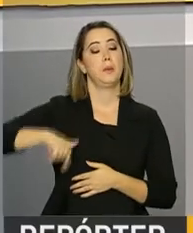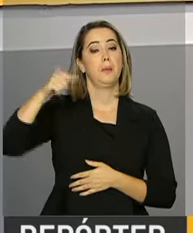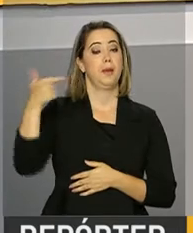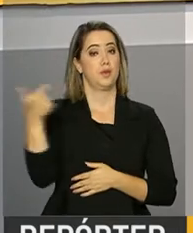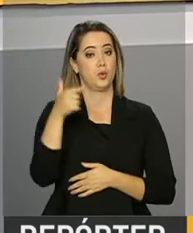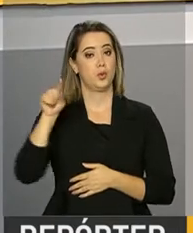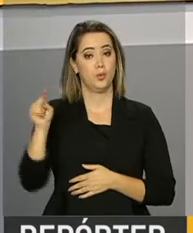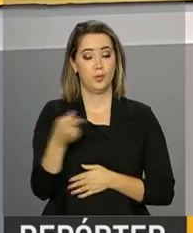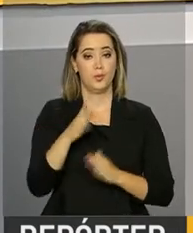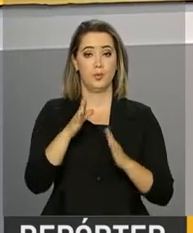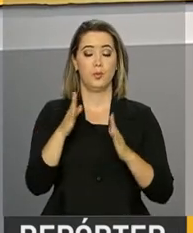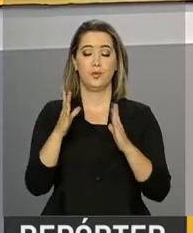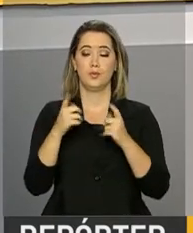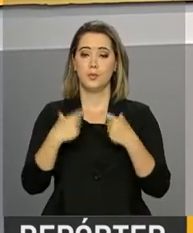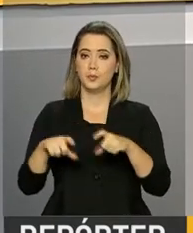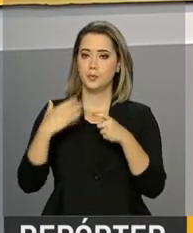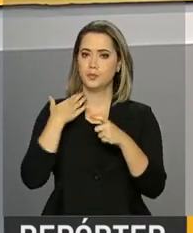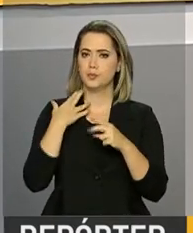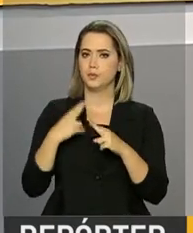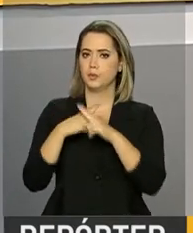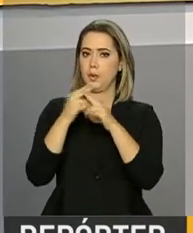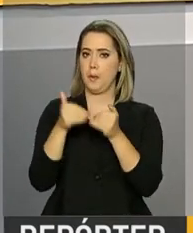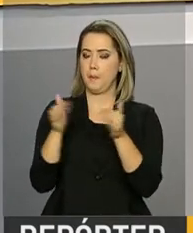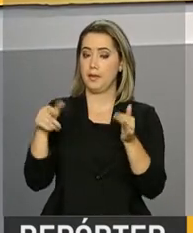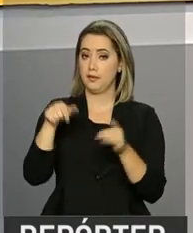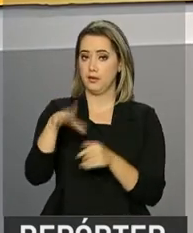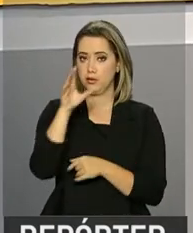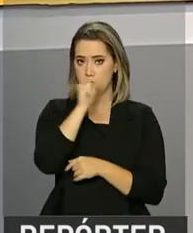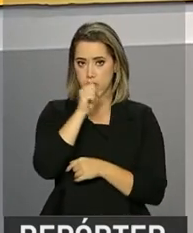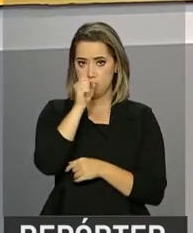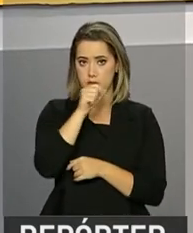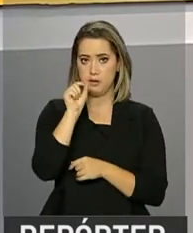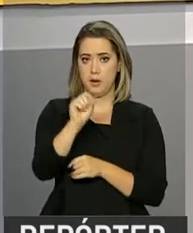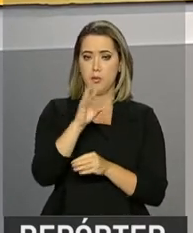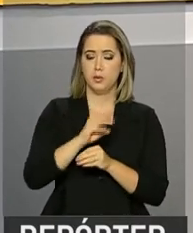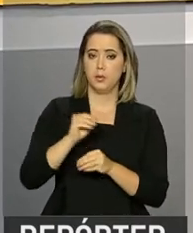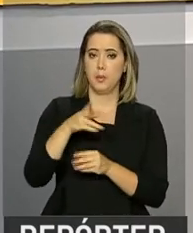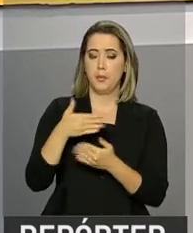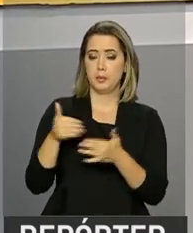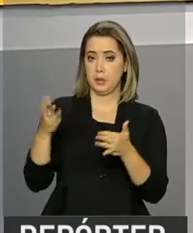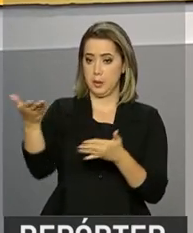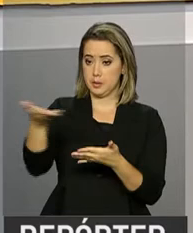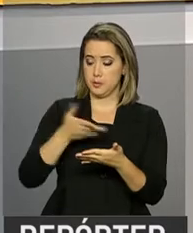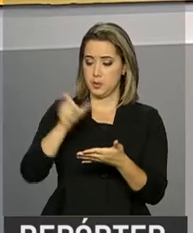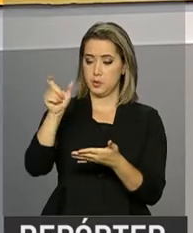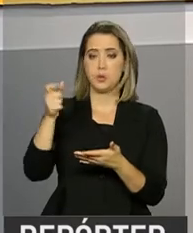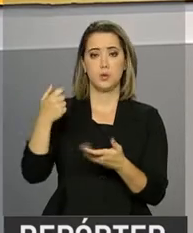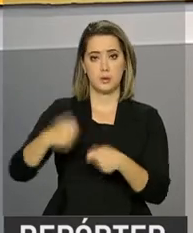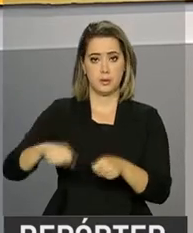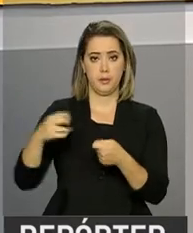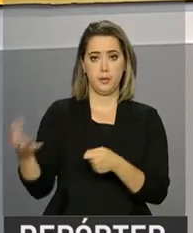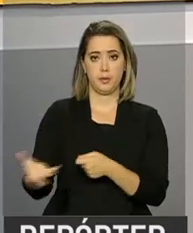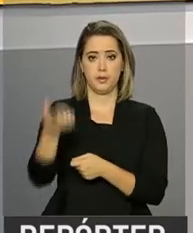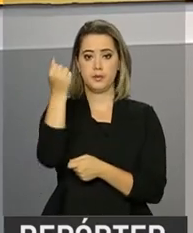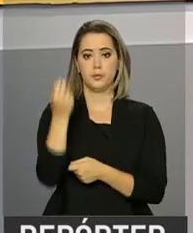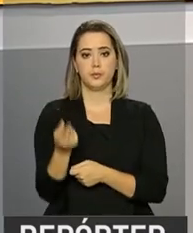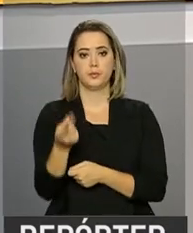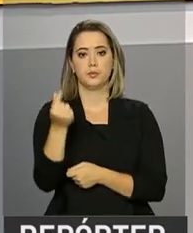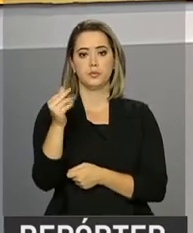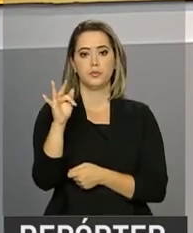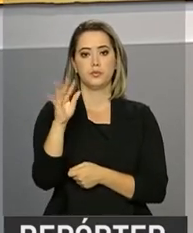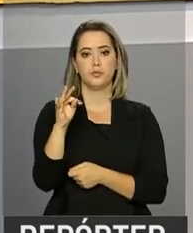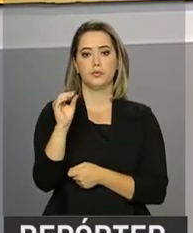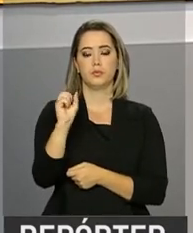da caixa econômica federal vão abrir neste sábado para atender trabalhadores que têm direito aos saques das contas inativas do